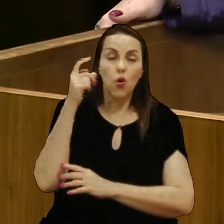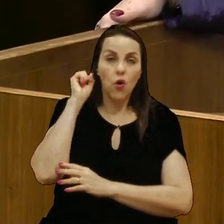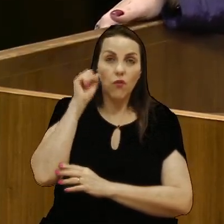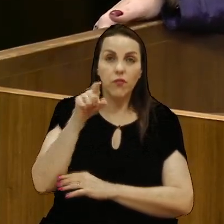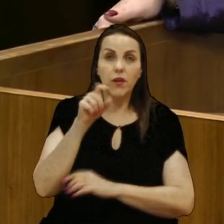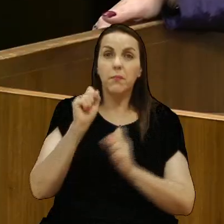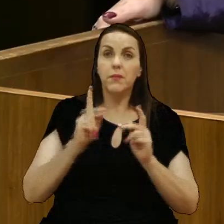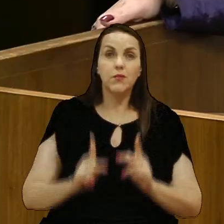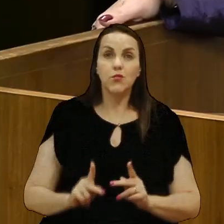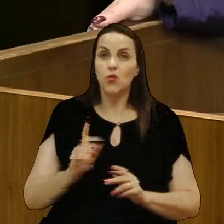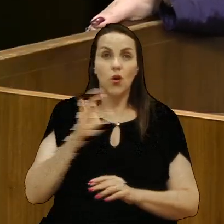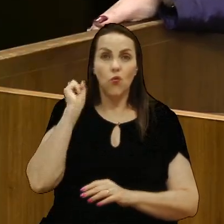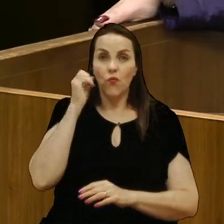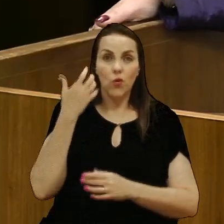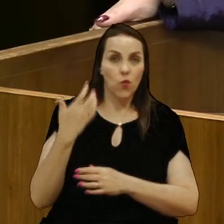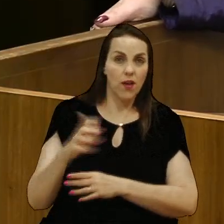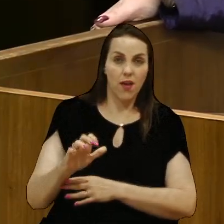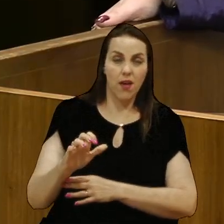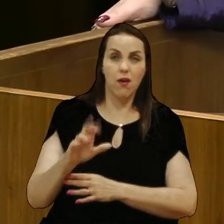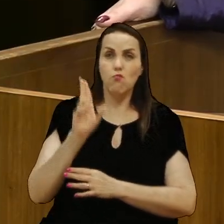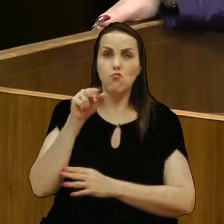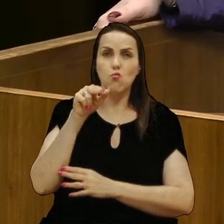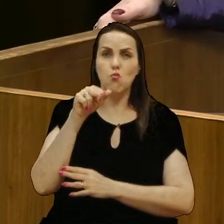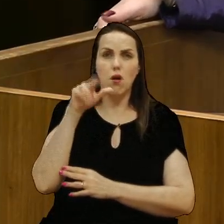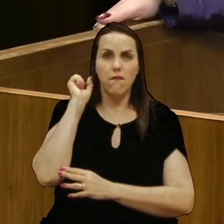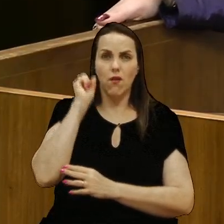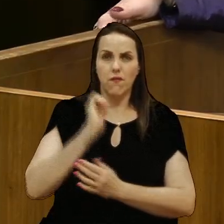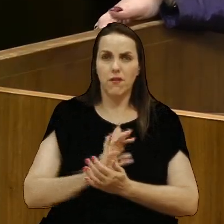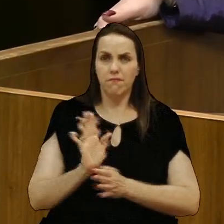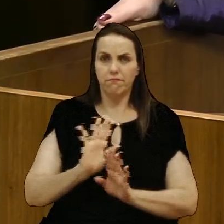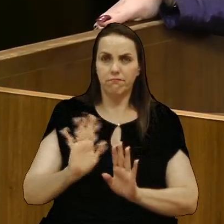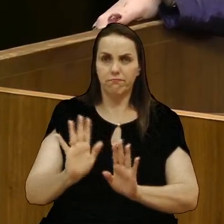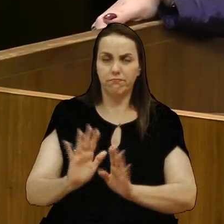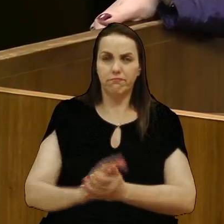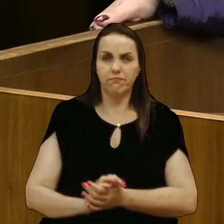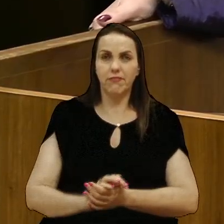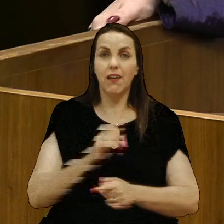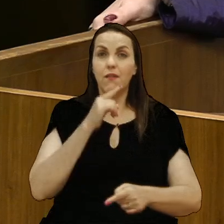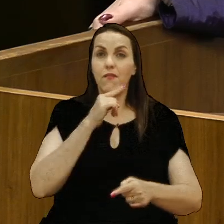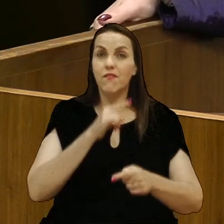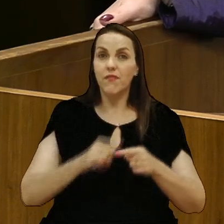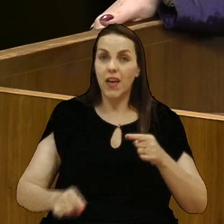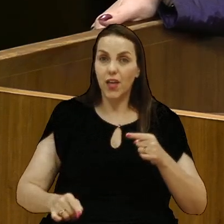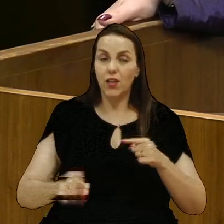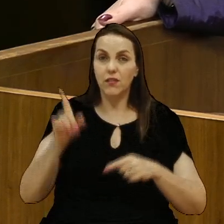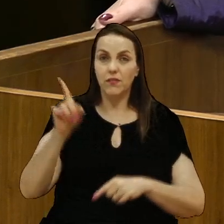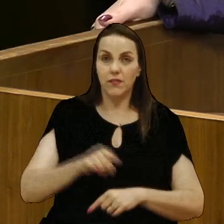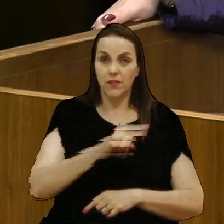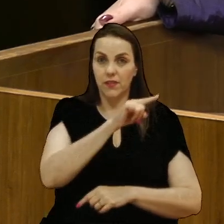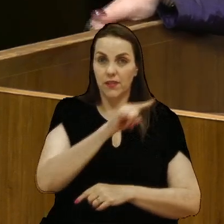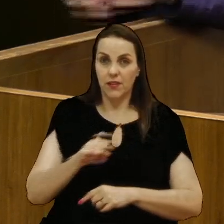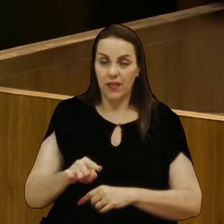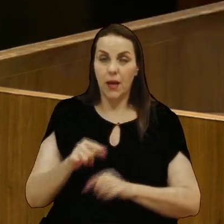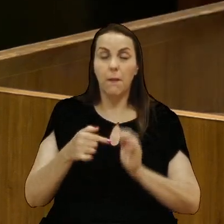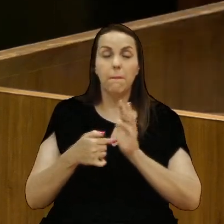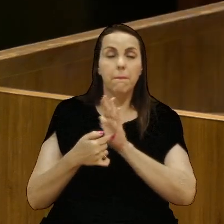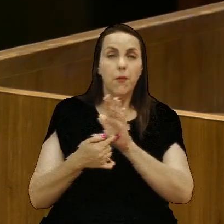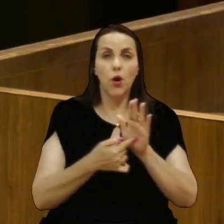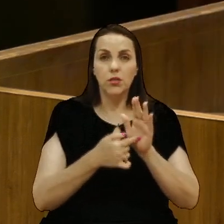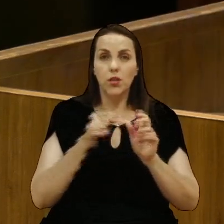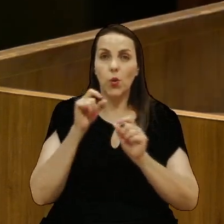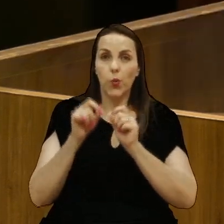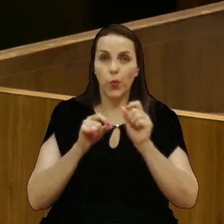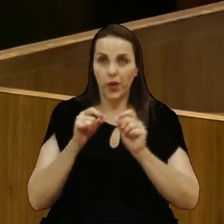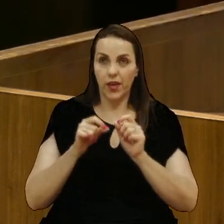quer ouvir, não vai ouvir nunca. O veto alega exatamente isso.